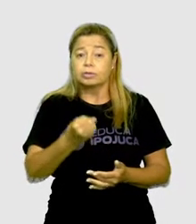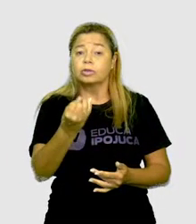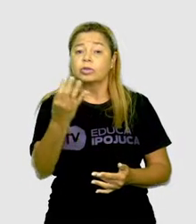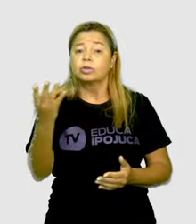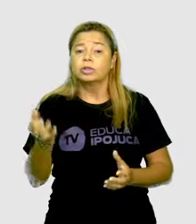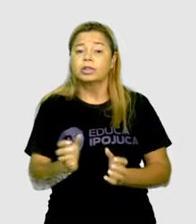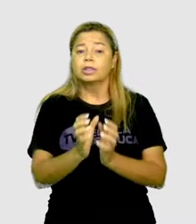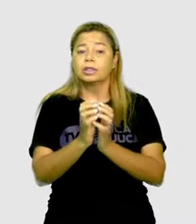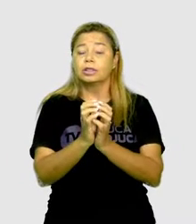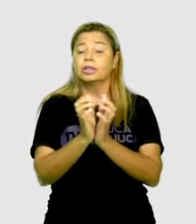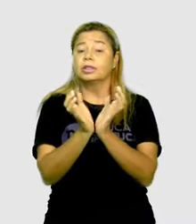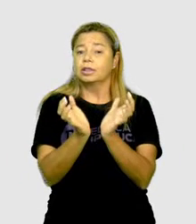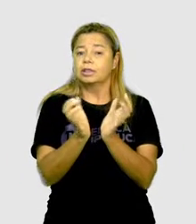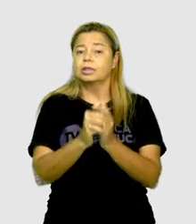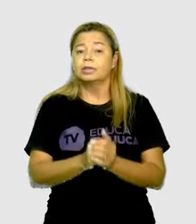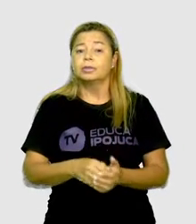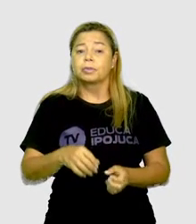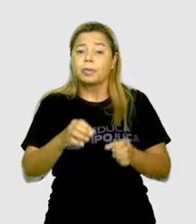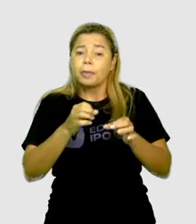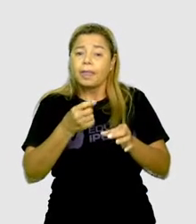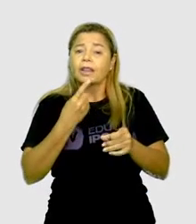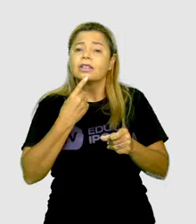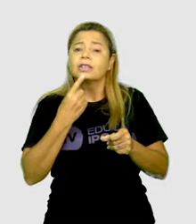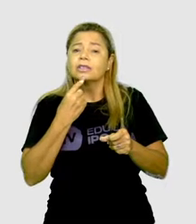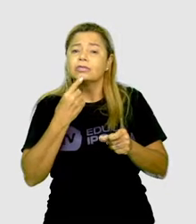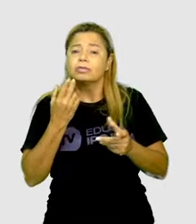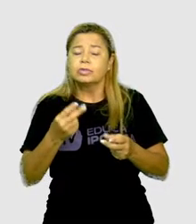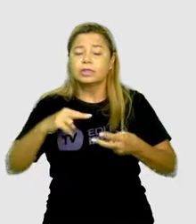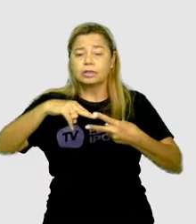caquis, acerolas e carambolas.